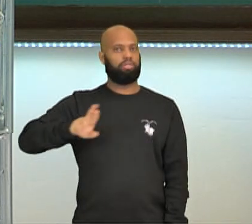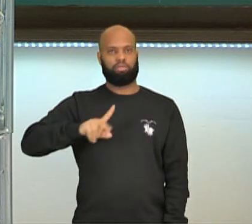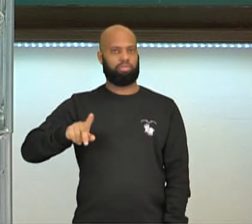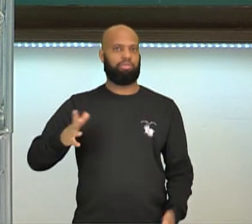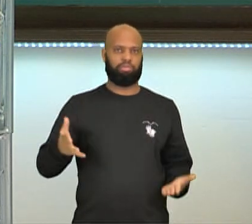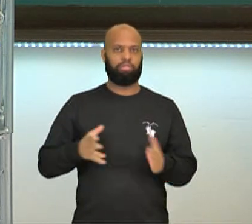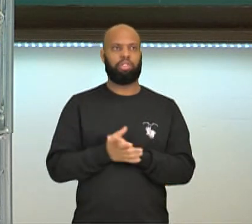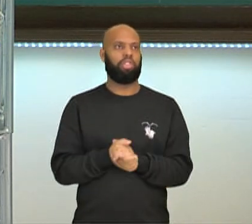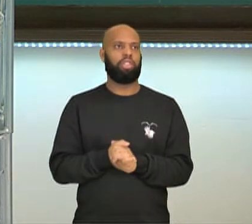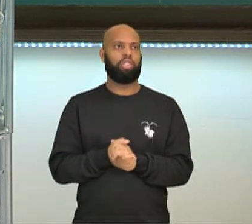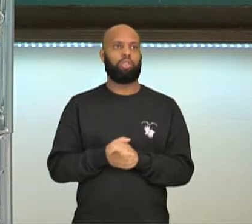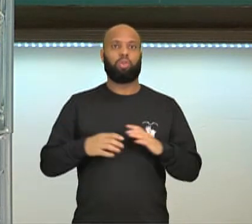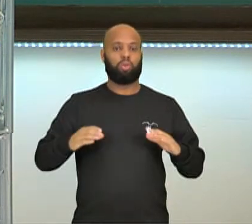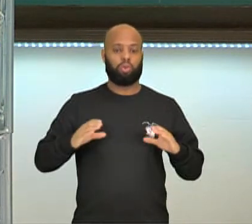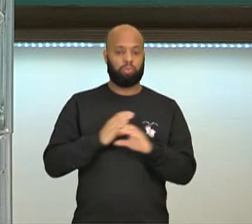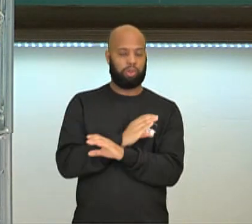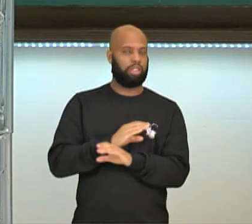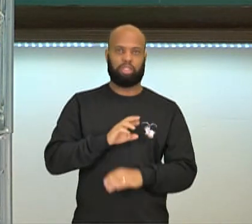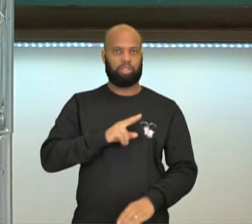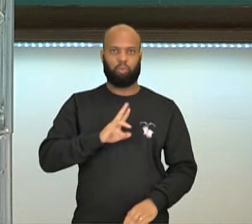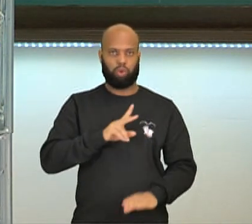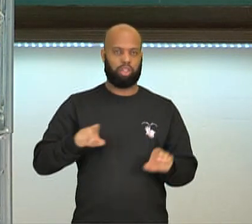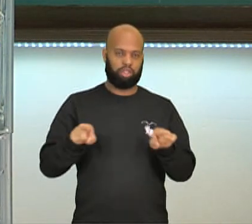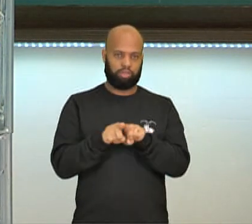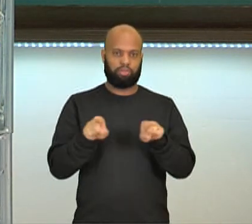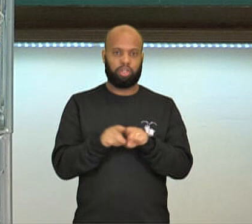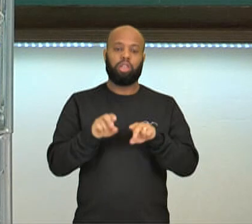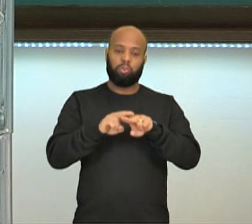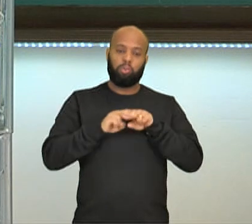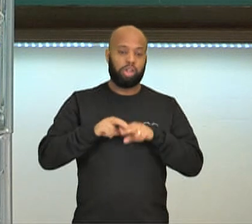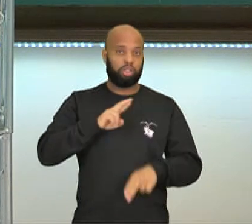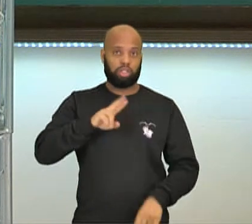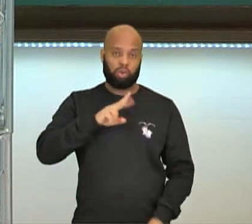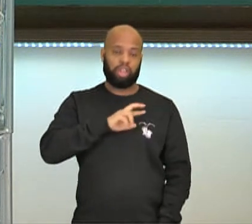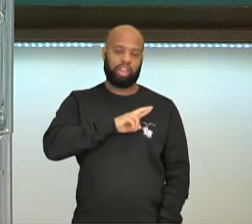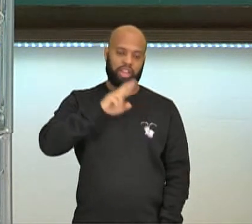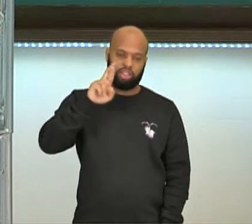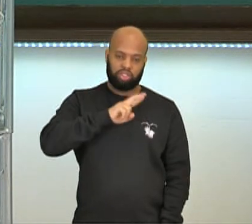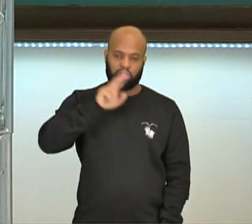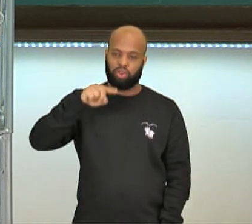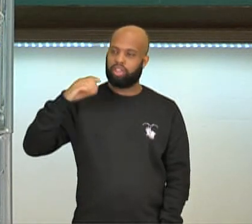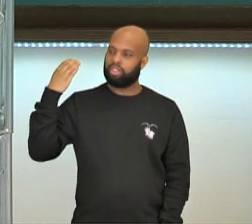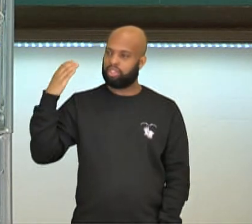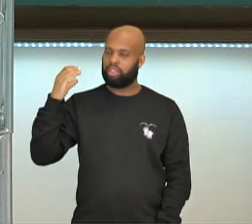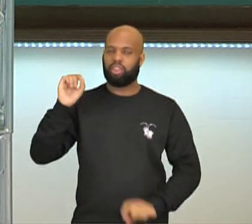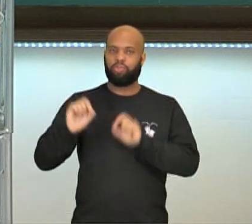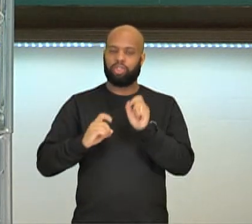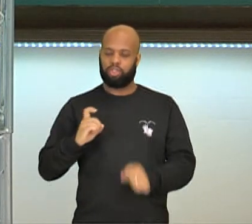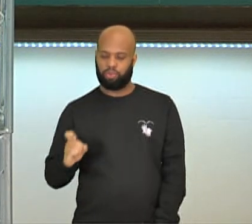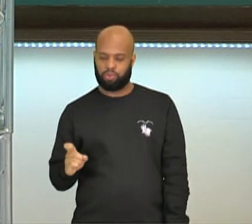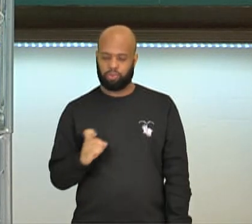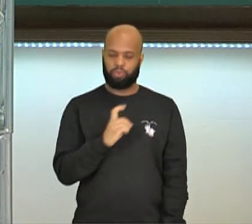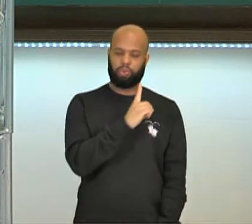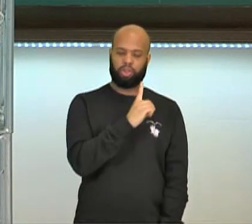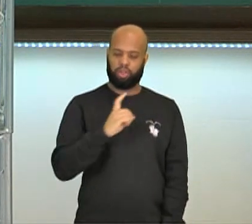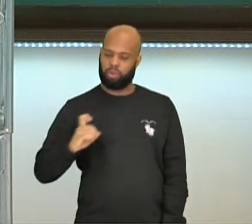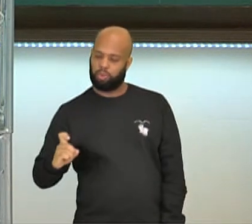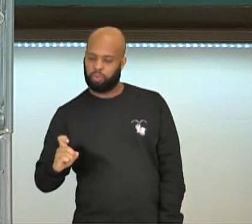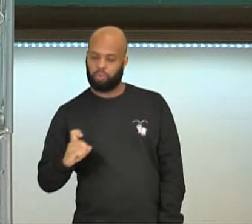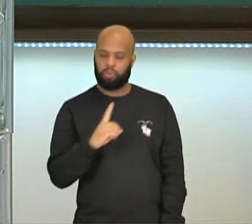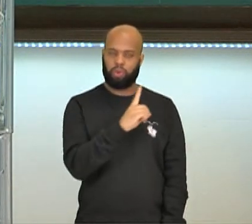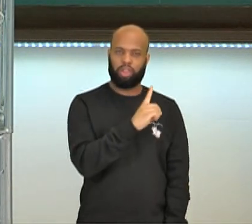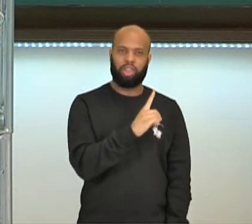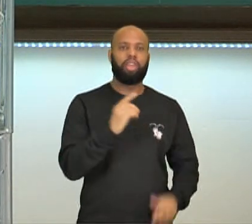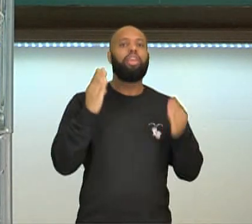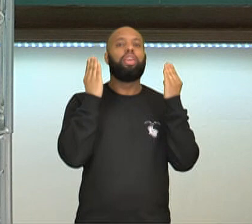ela também não é total, por isso que ela não é uma religião, por isso que é ciência, é o evolucionismo, criado por Charles Darwin